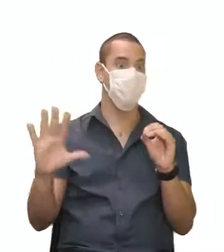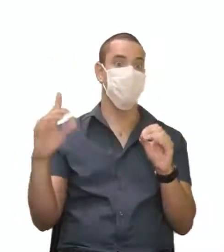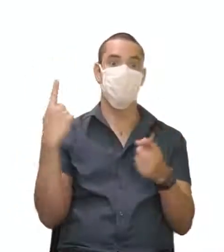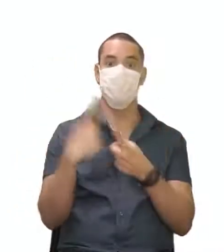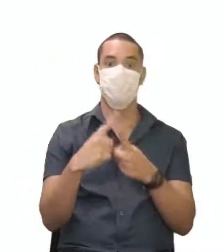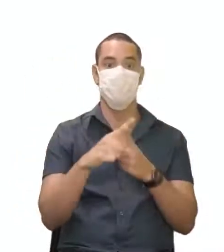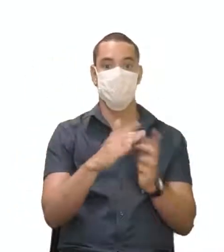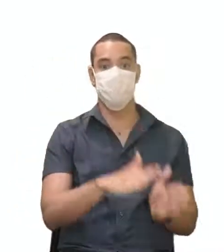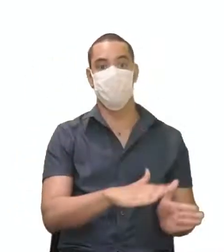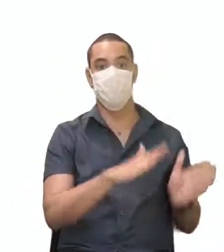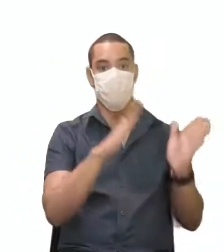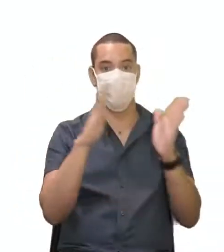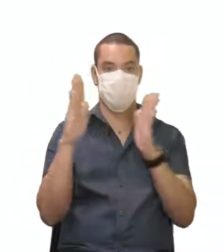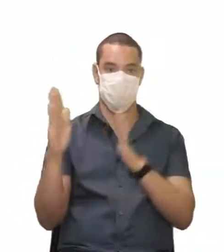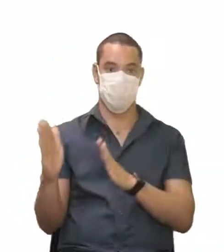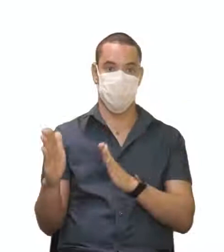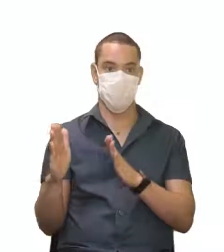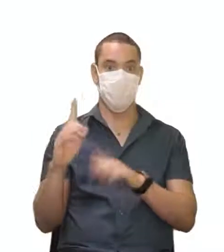a sequência?